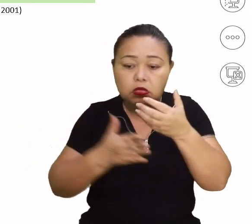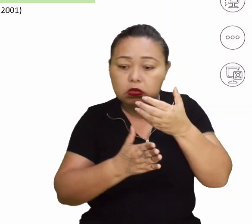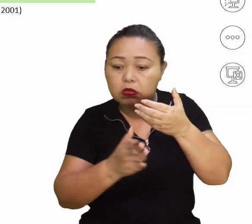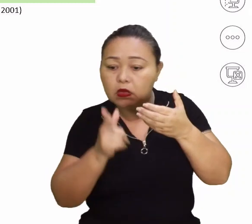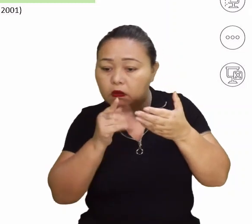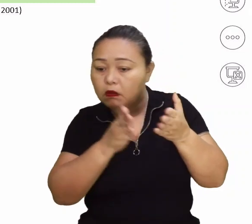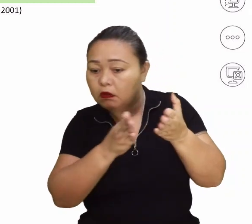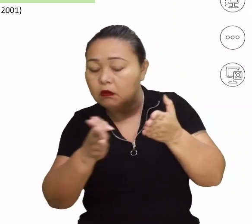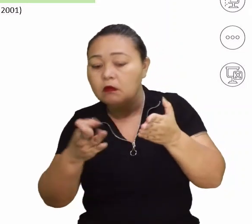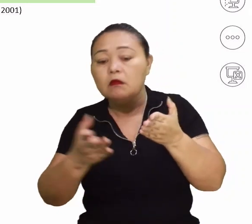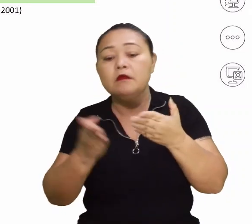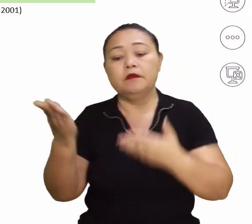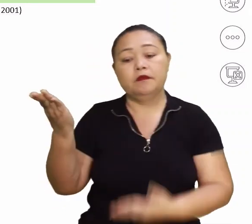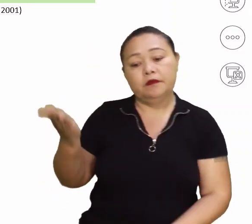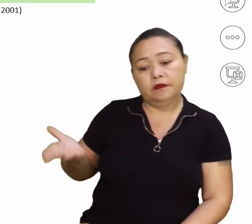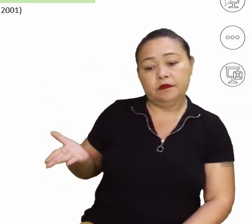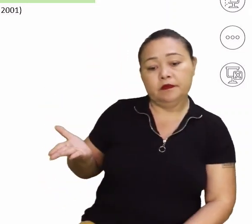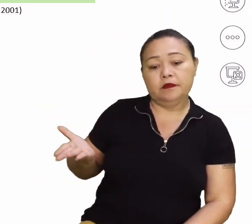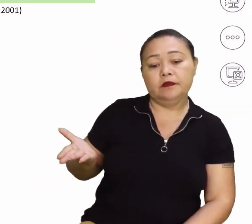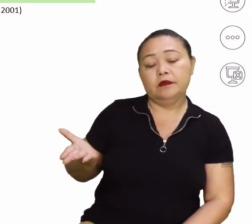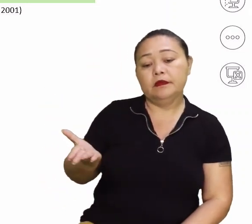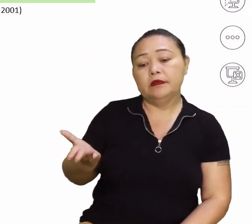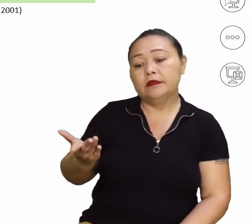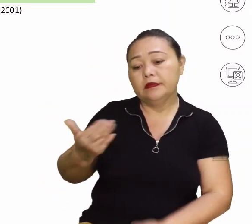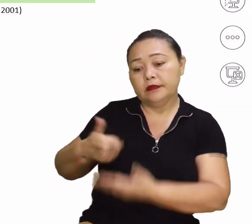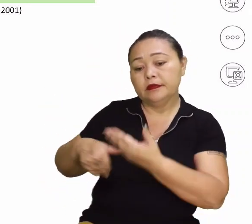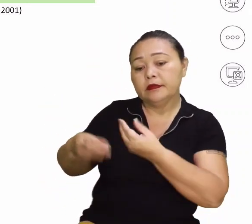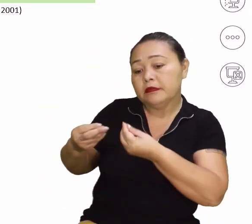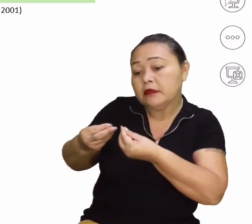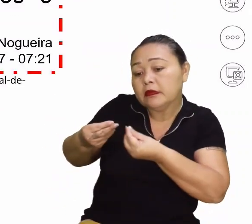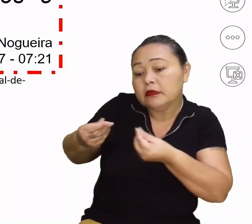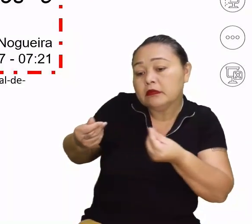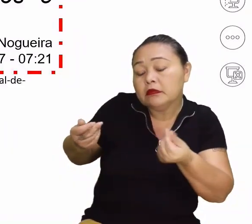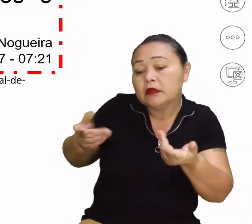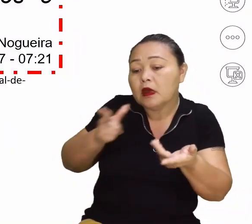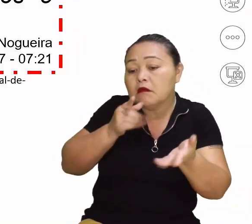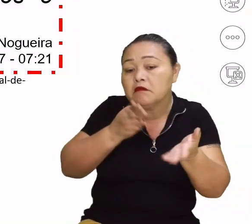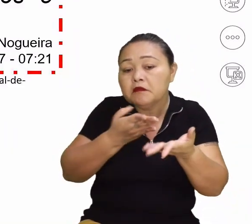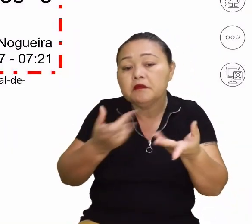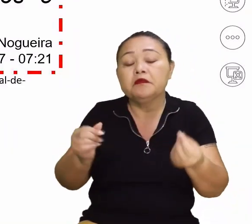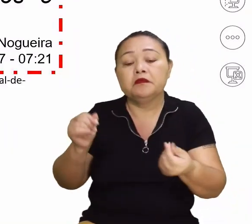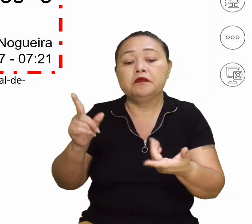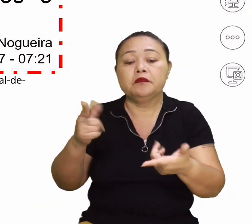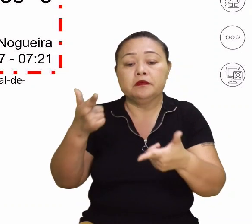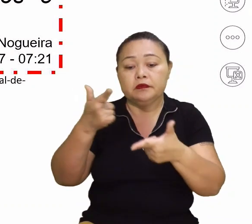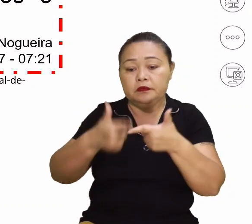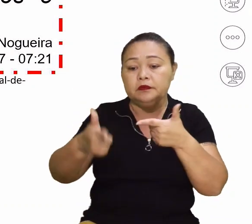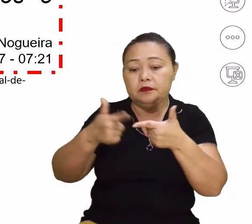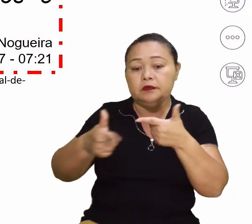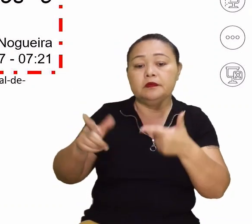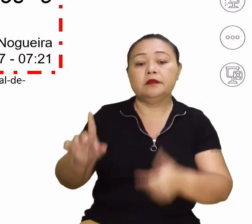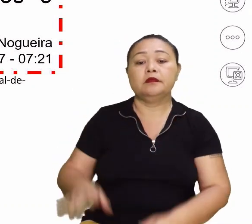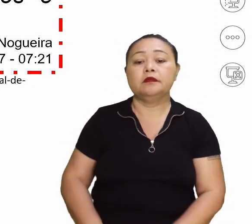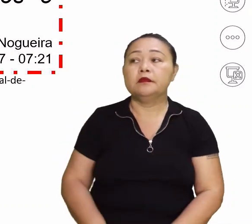vai tendo esse lastro aí, vai ficando resíduos para trás, vai ficando o impacto ambiental,